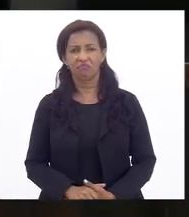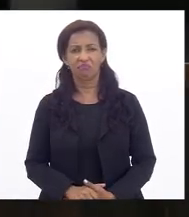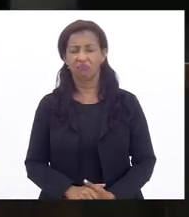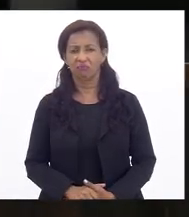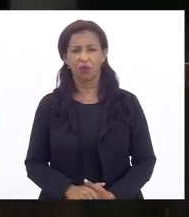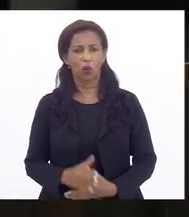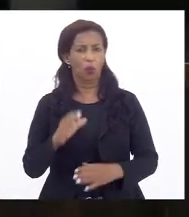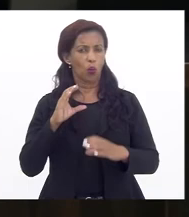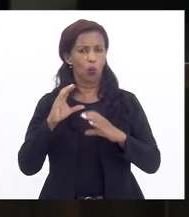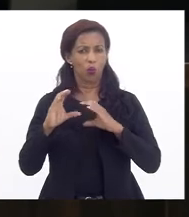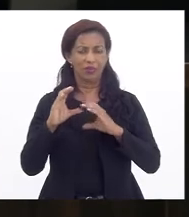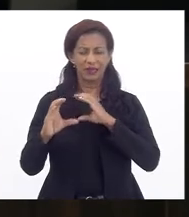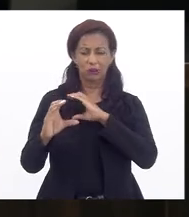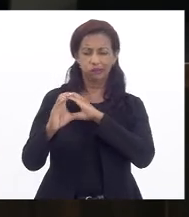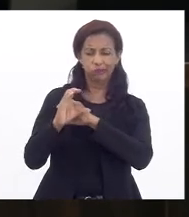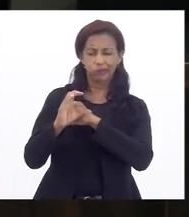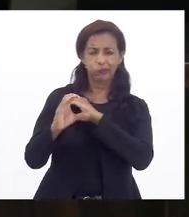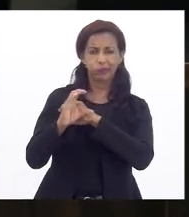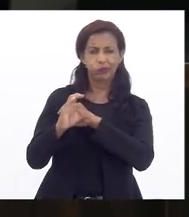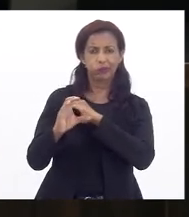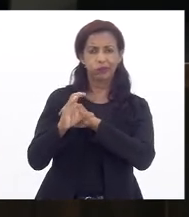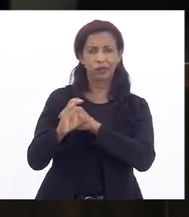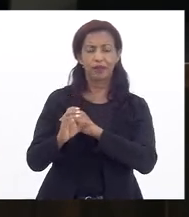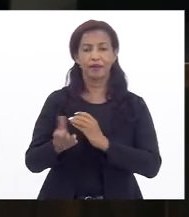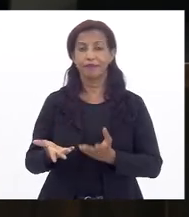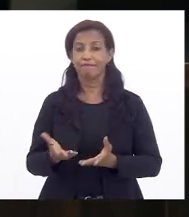Estamos sem comunicação com a deputada Célia Jordão.